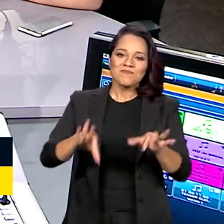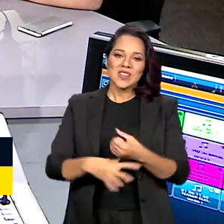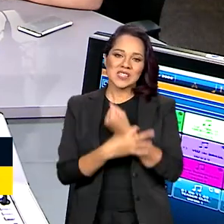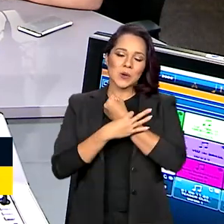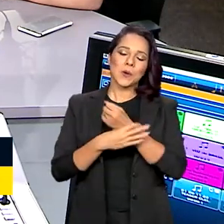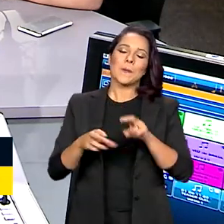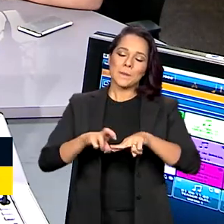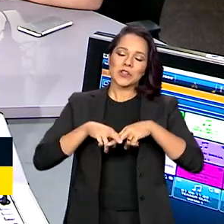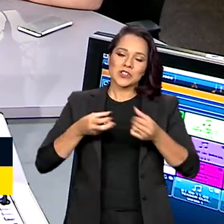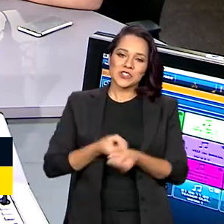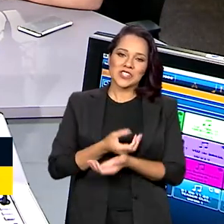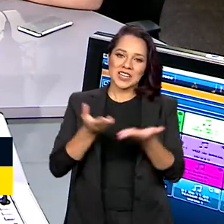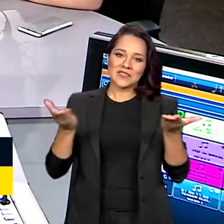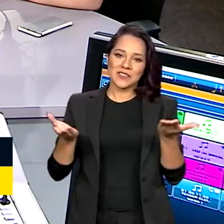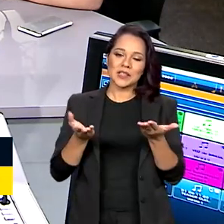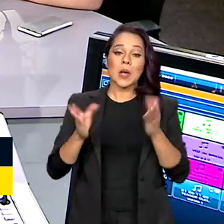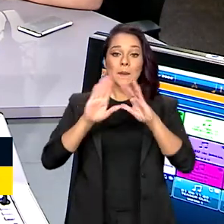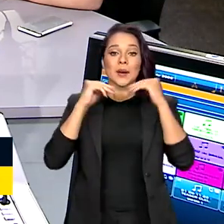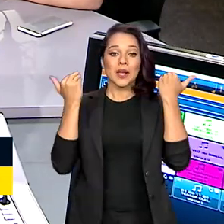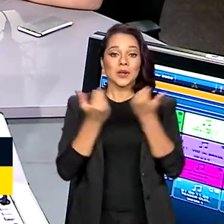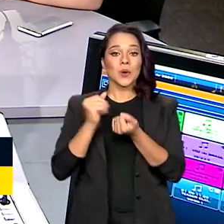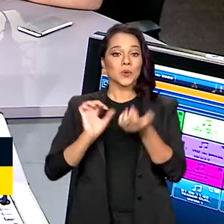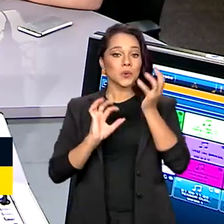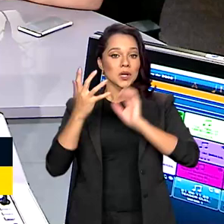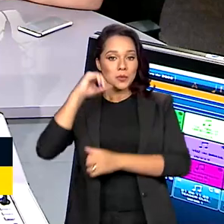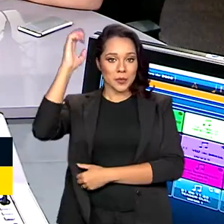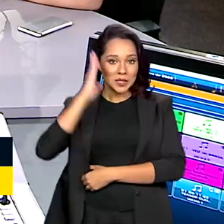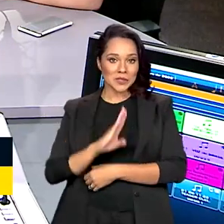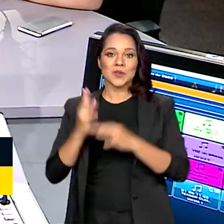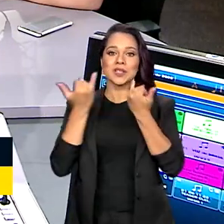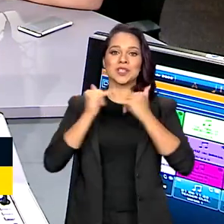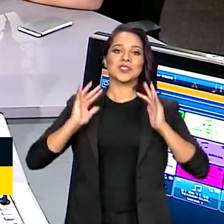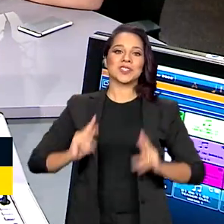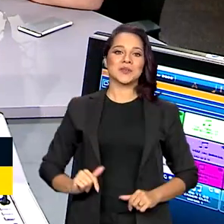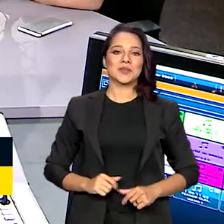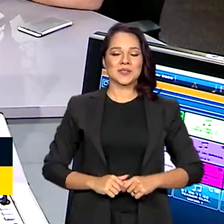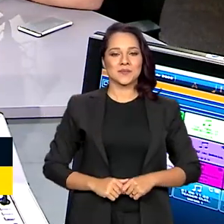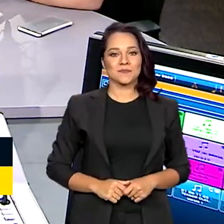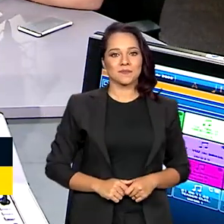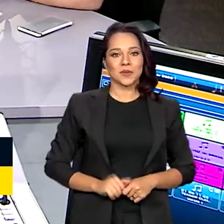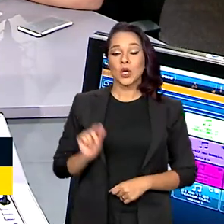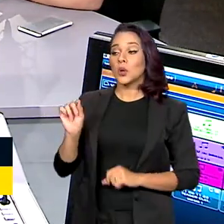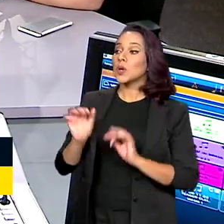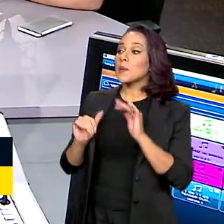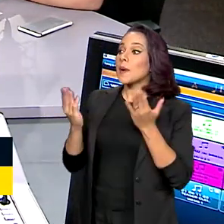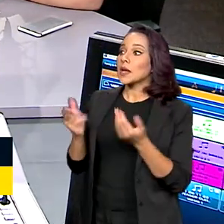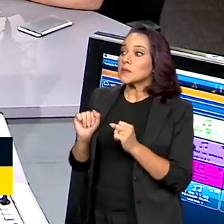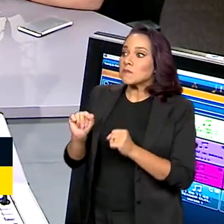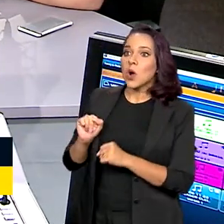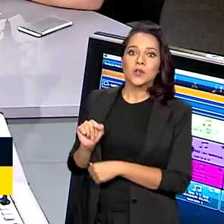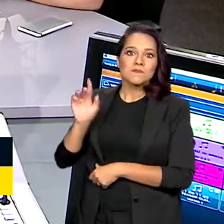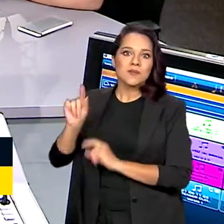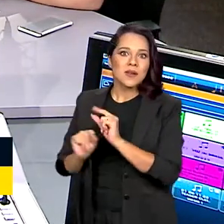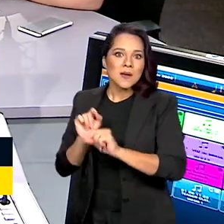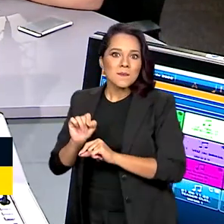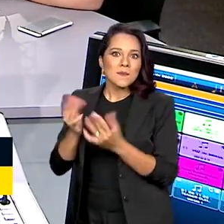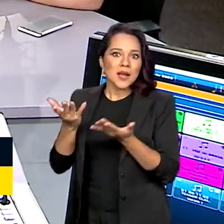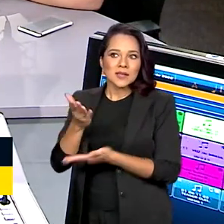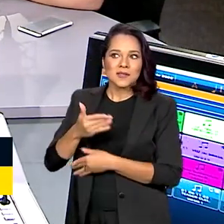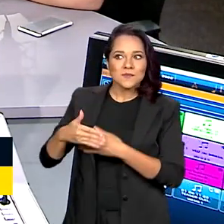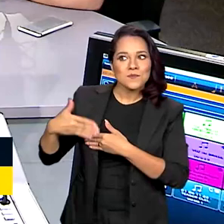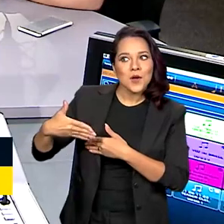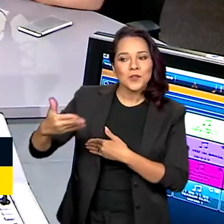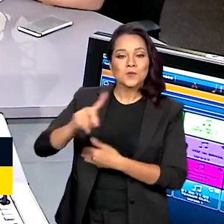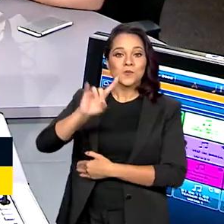é por isso que a gente está levando para a Conferência do Clima o Brasil das energias verdes. E o que mais que a gente pode esperar, ministro, para esses